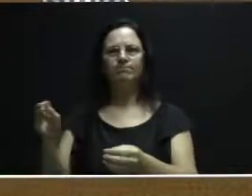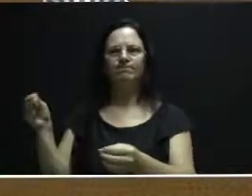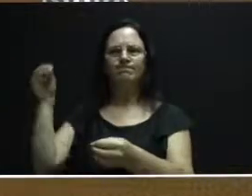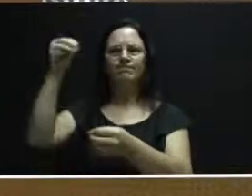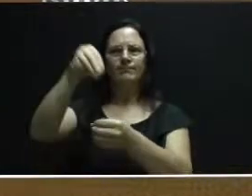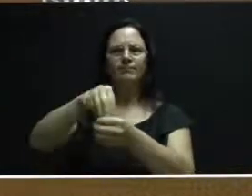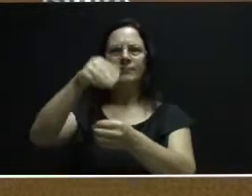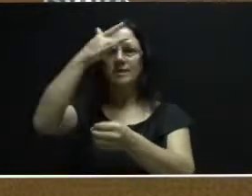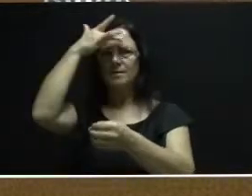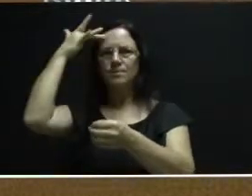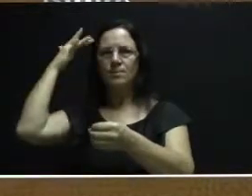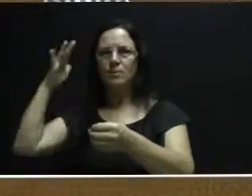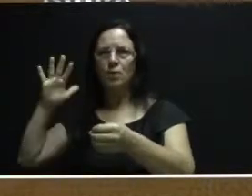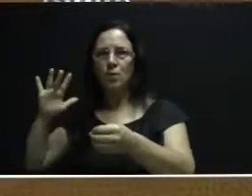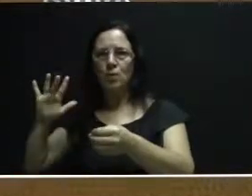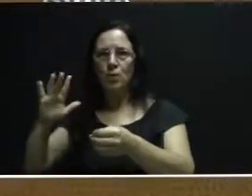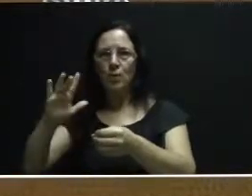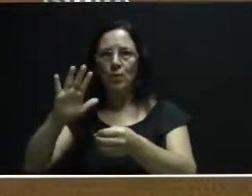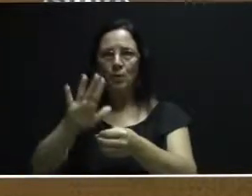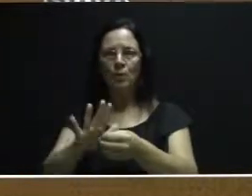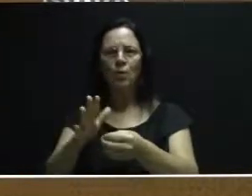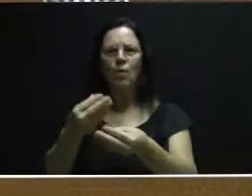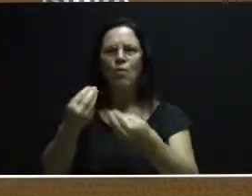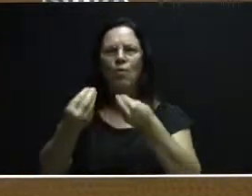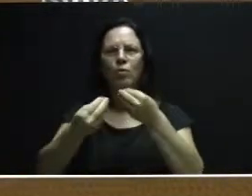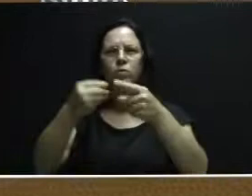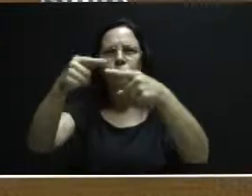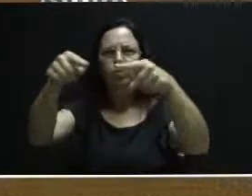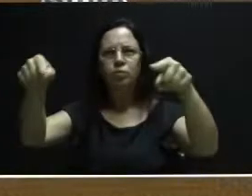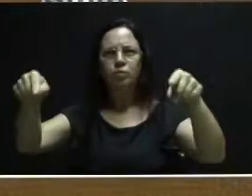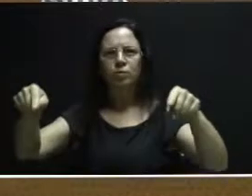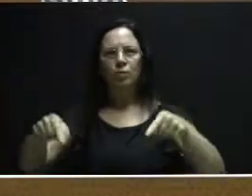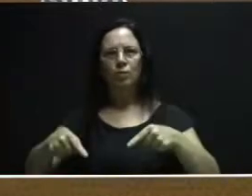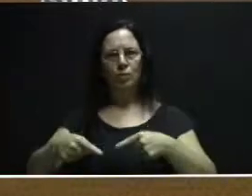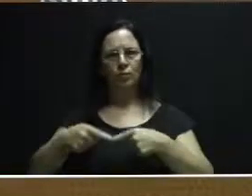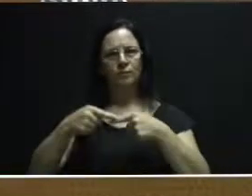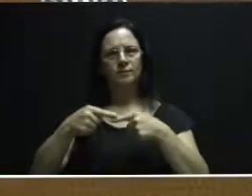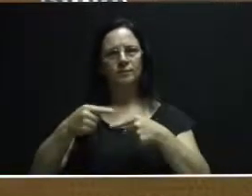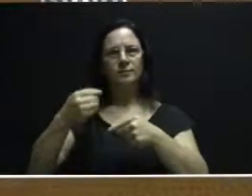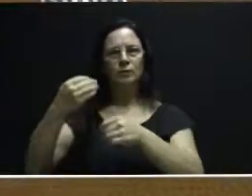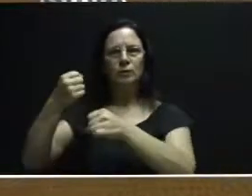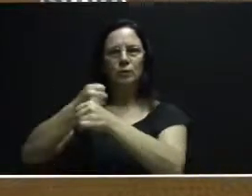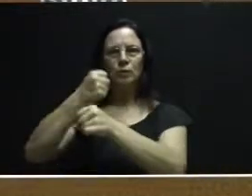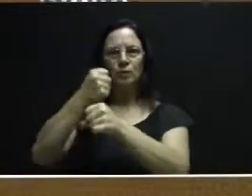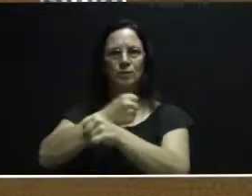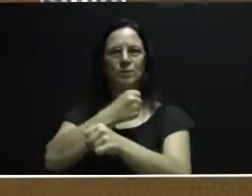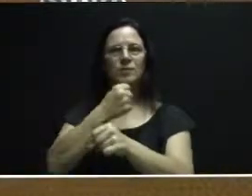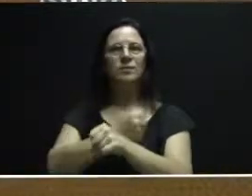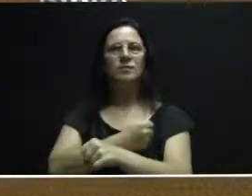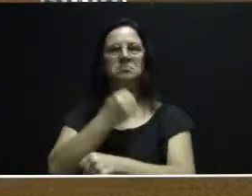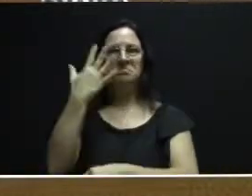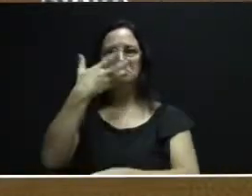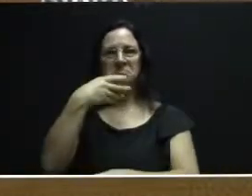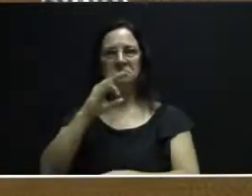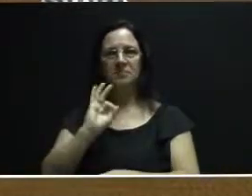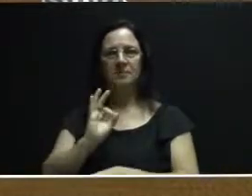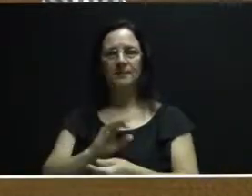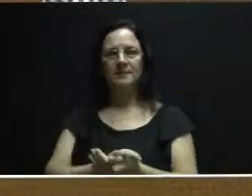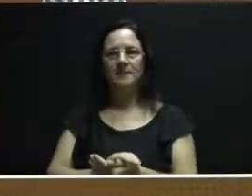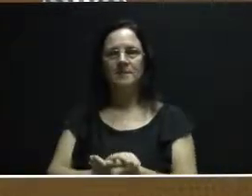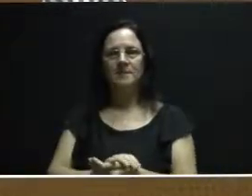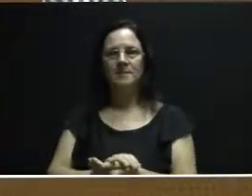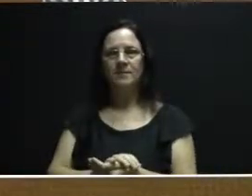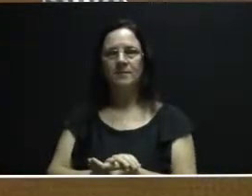referência nacional pela qualidade da sua construção. Então, foi assim